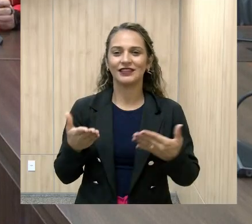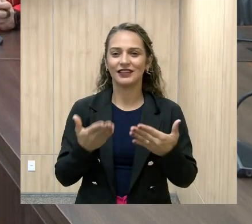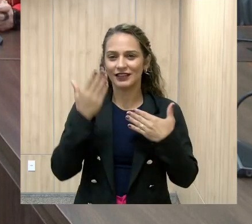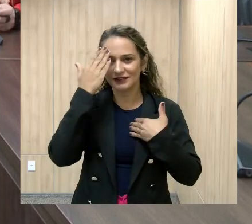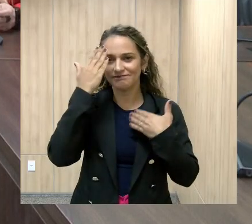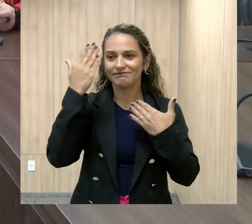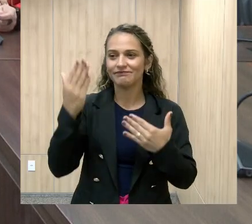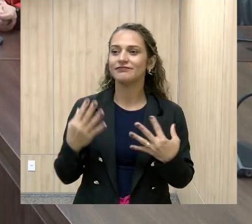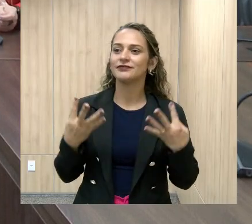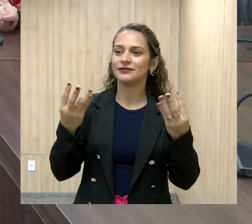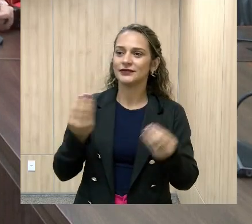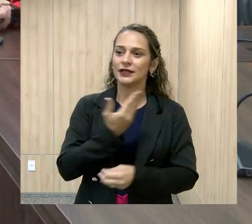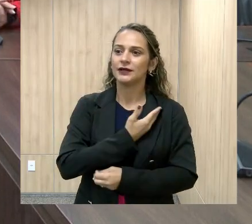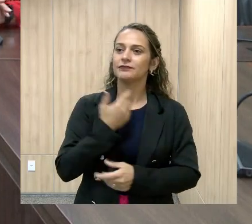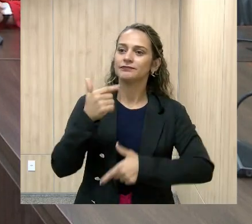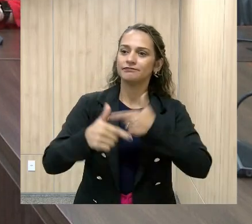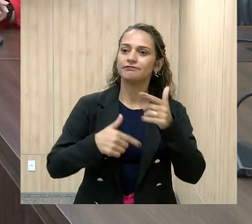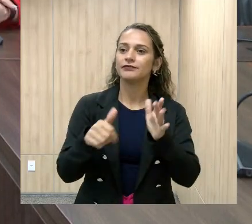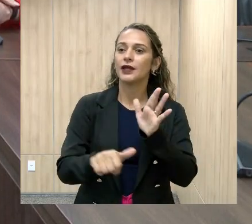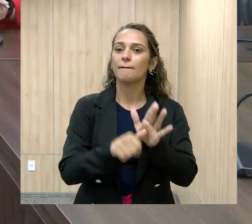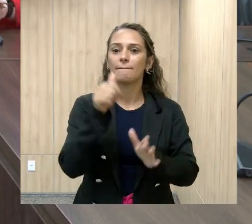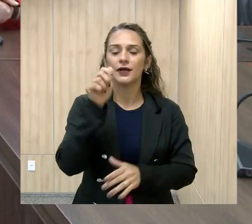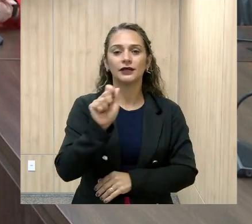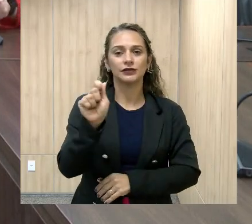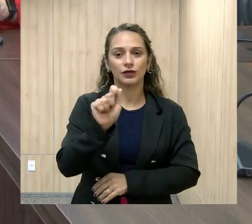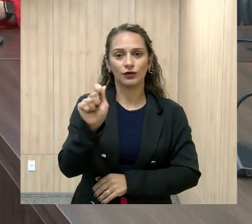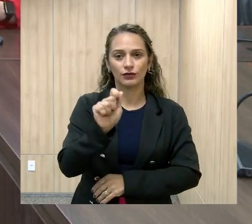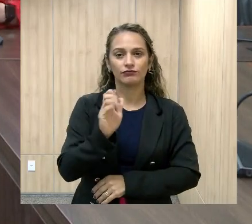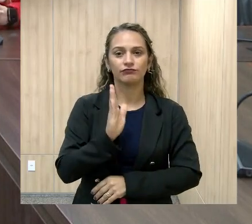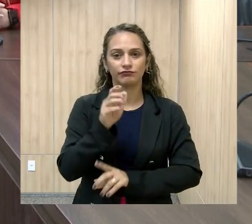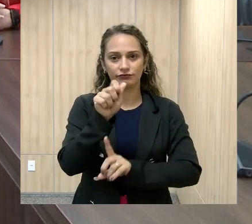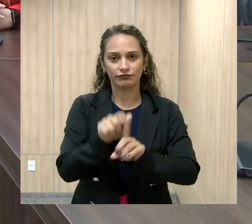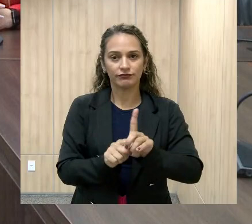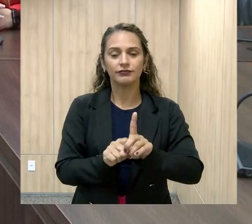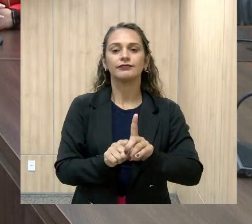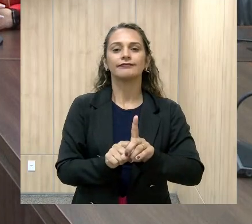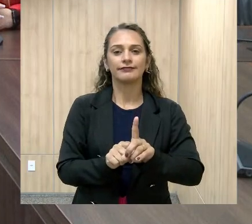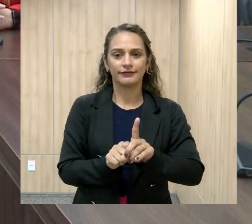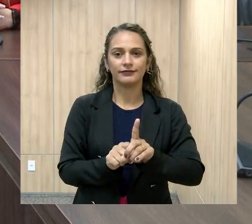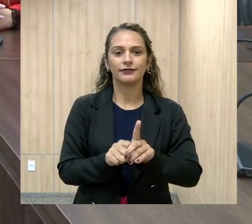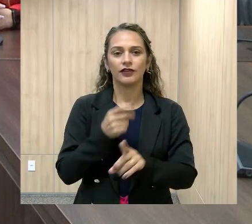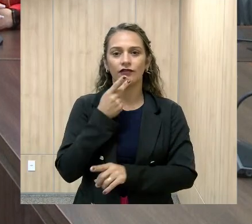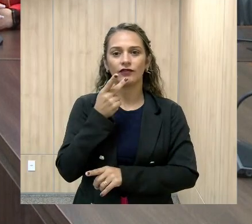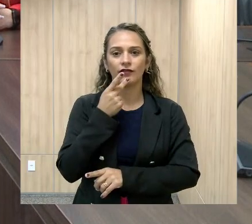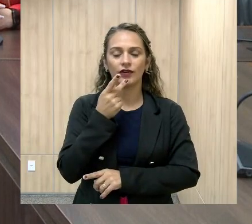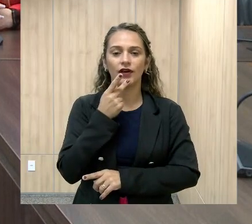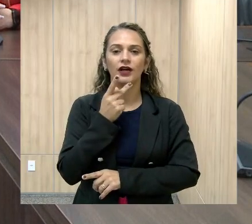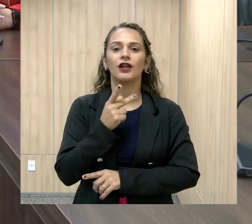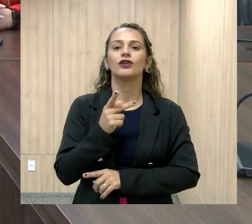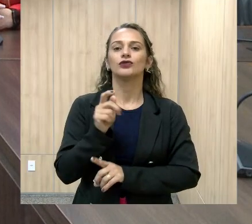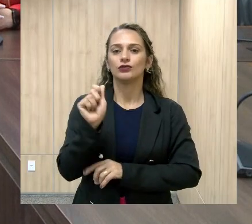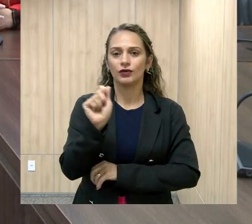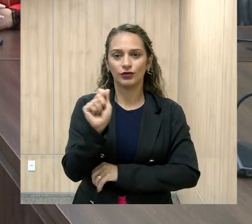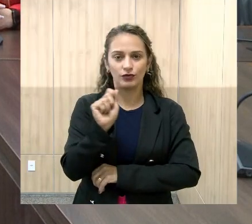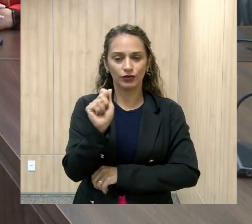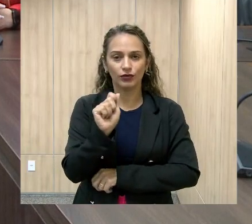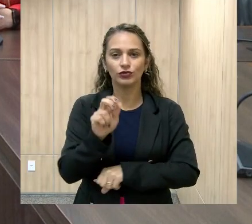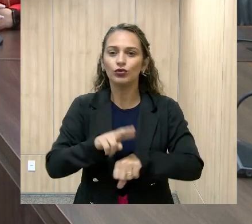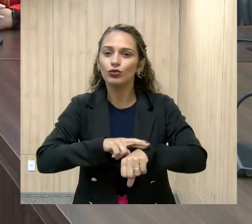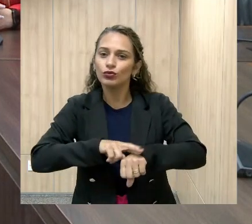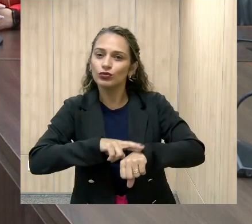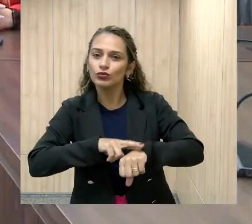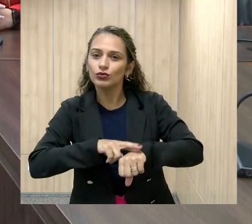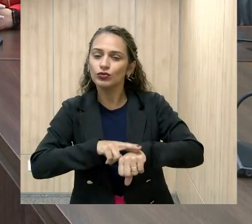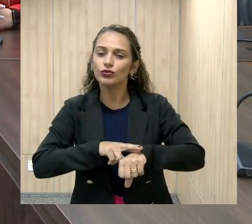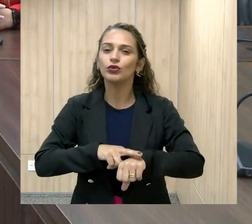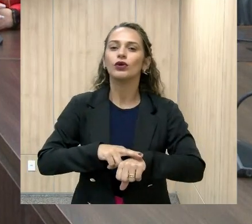primeiramente agradecer meus colegas de trabalho hoje dia primeiro de agosto um dia que a gente fala do agosto Lilás Uma